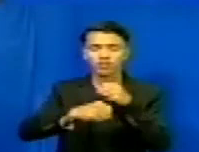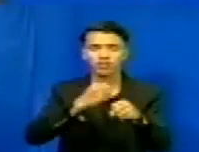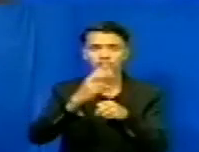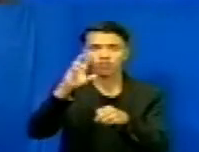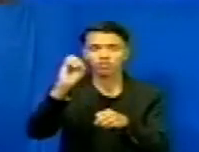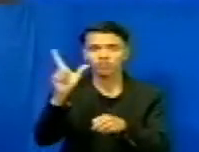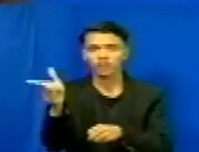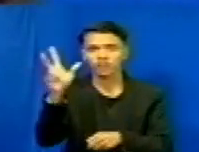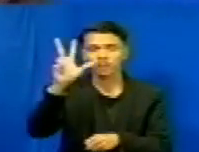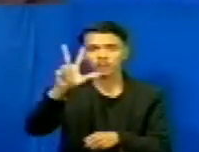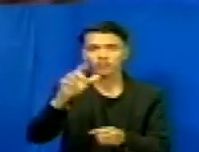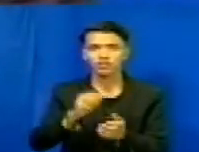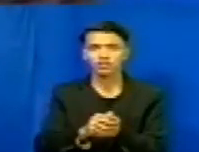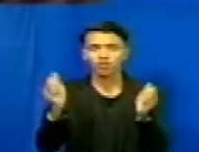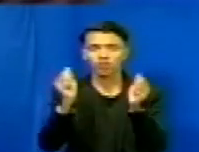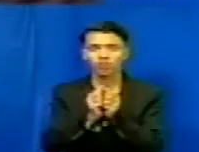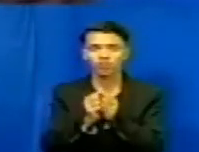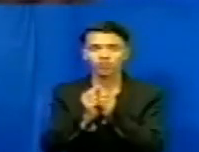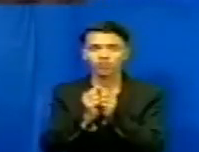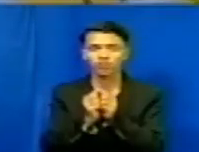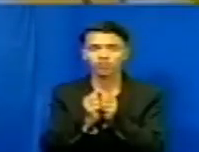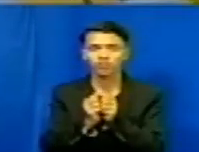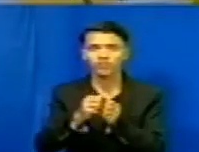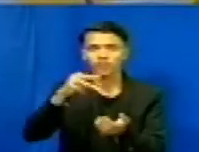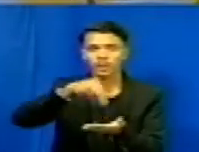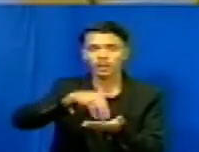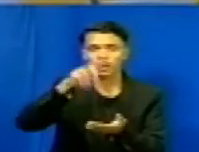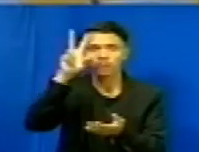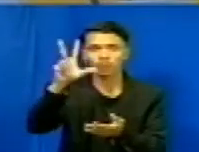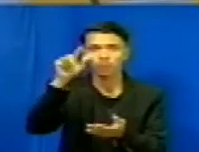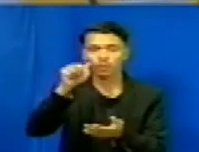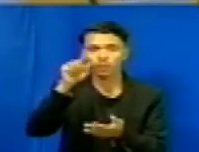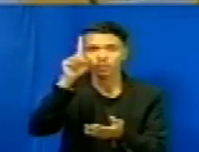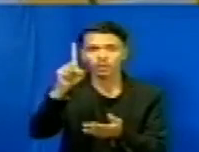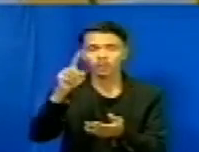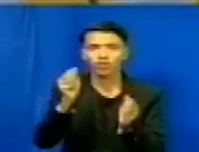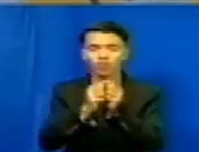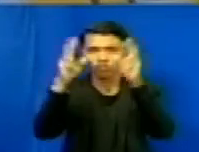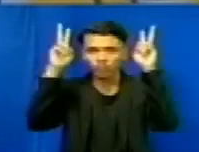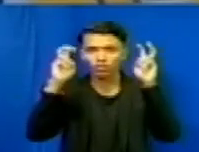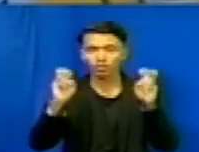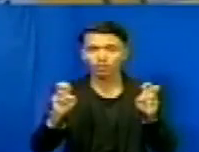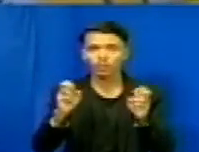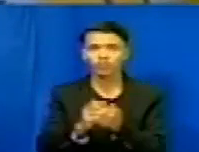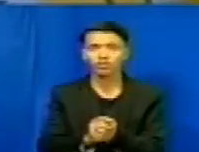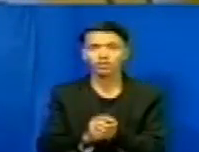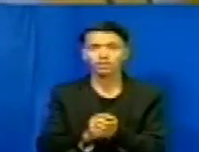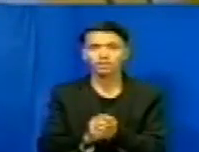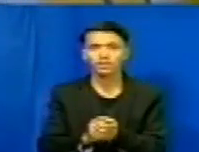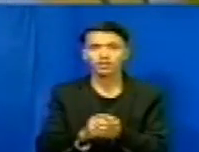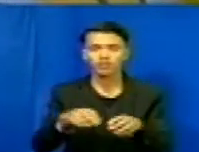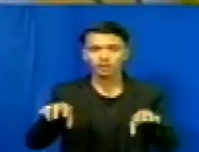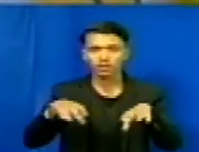rihundrua rua nulu resintolu ho montante dólar americano bilhão tolu ponto ida ho tema investimento produtivo